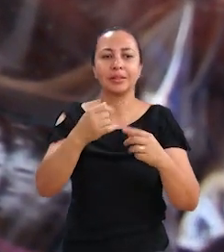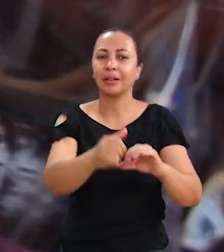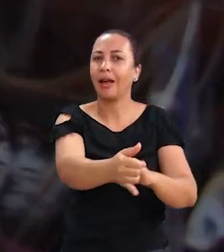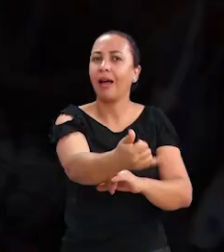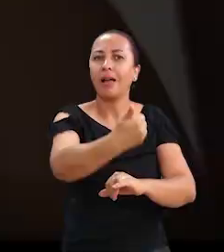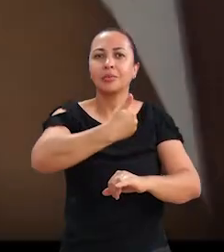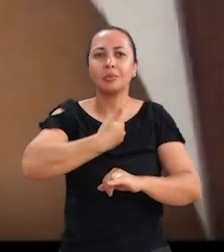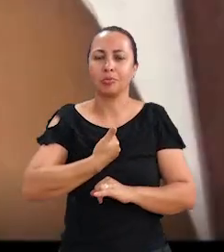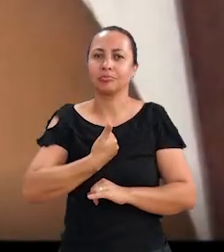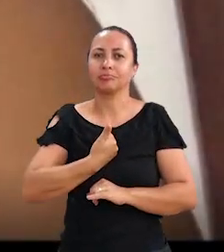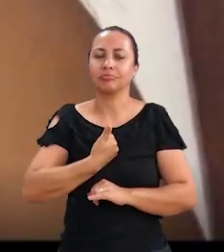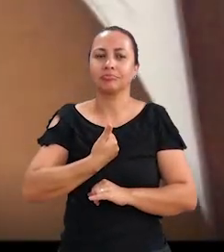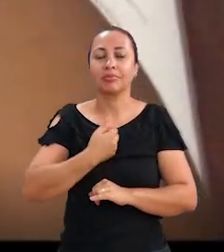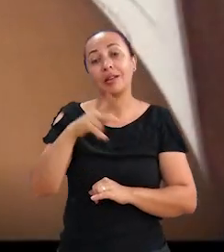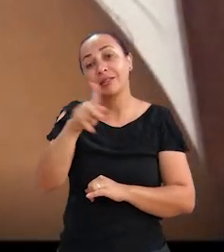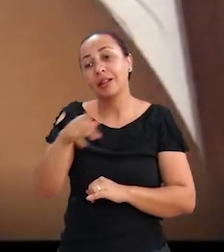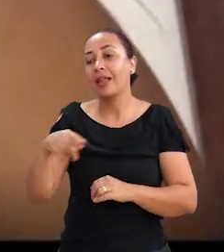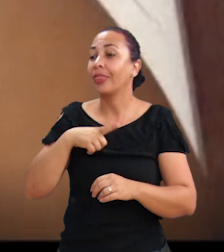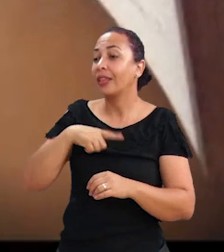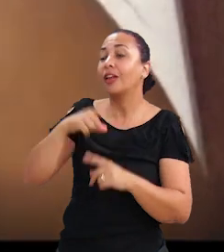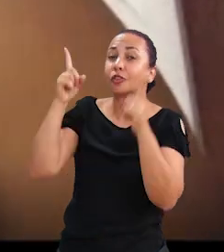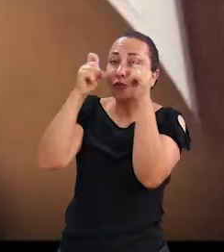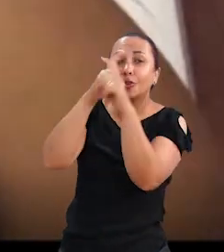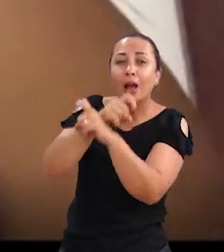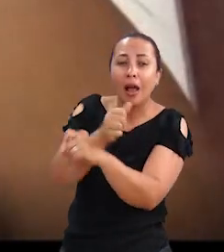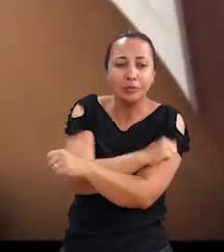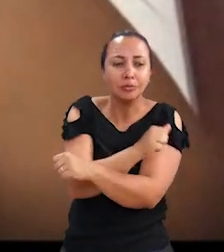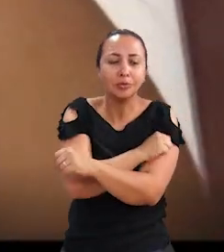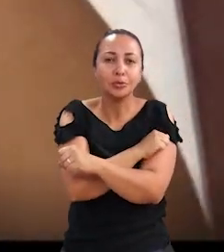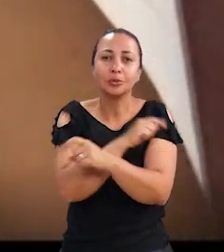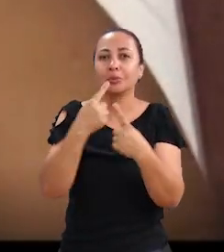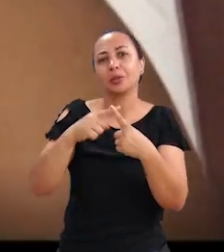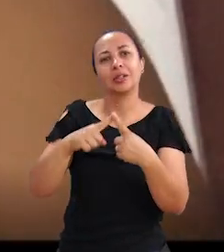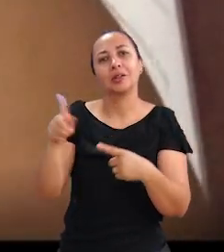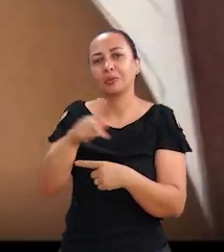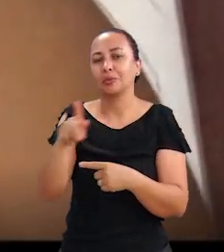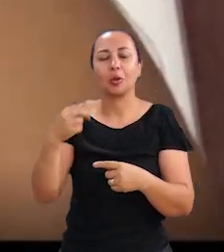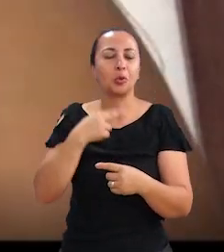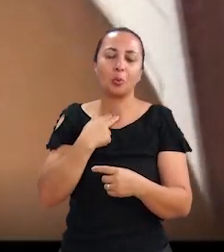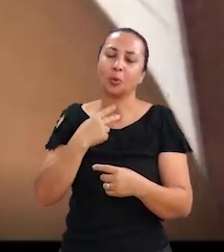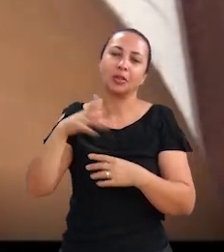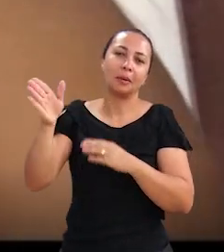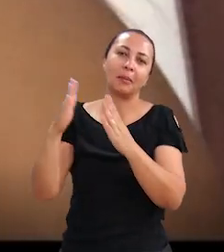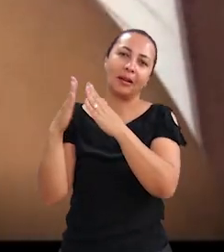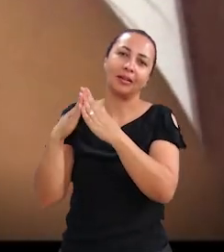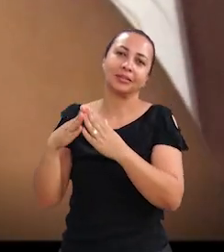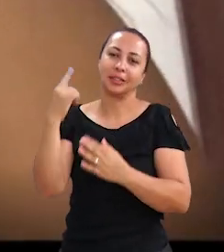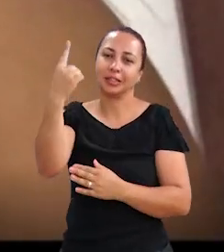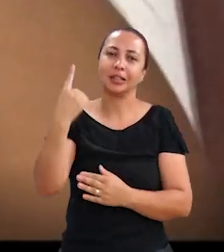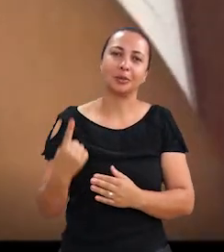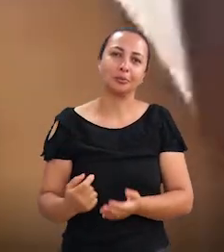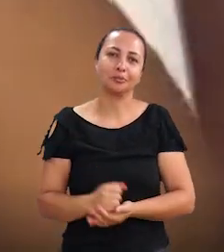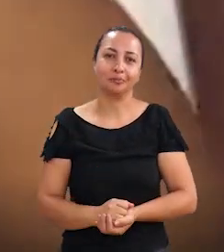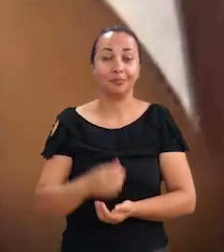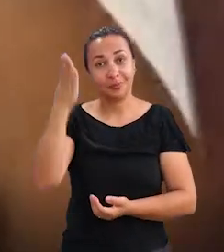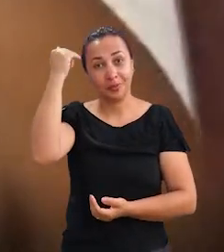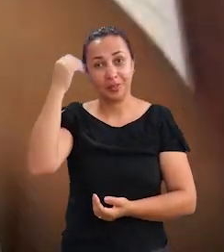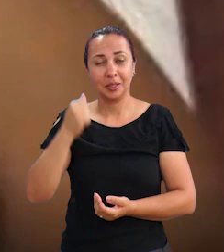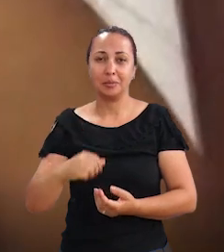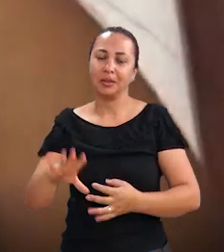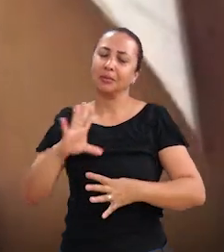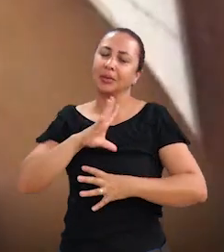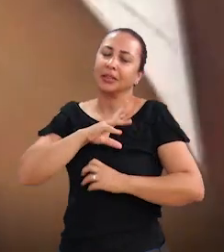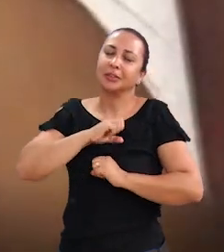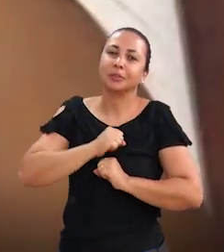davam retorno se aquele aluno estava com alguma dificuldade, já que os professores não poderiam ir para casa de cada um. E os